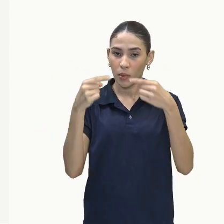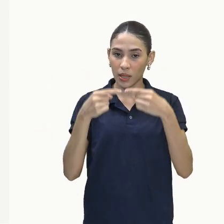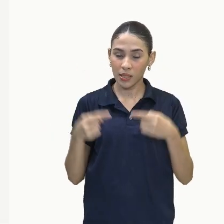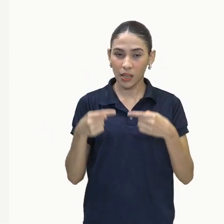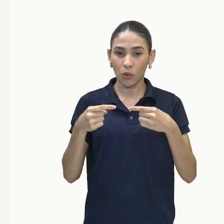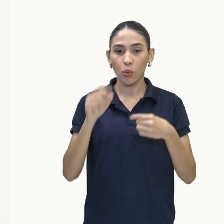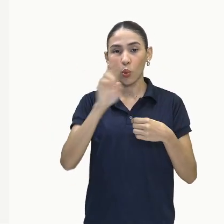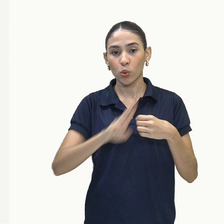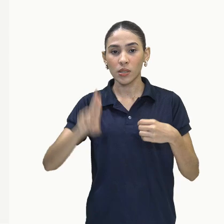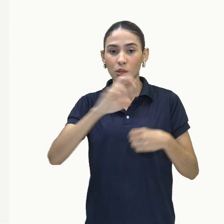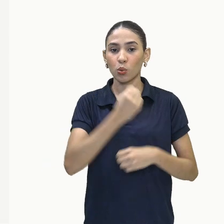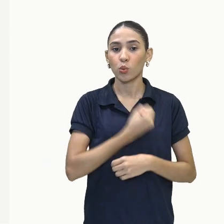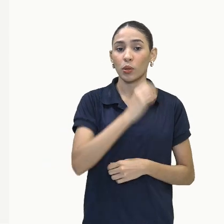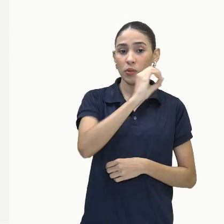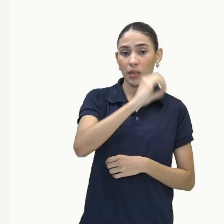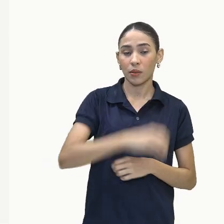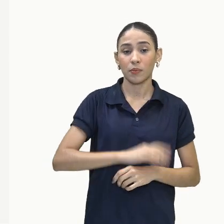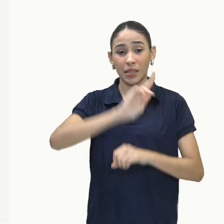0. Depois,